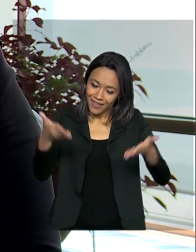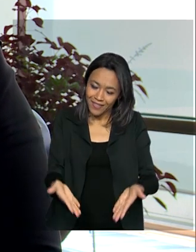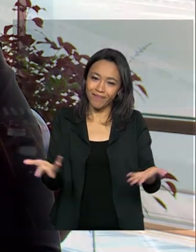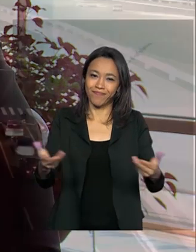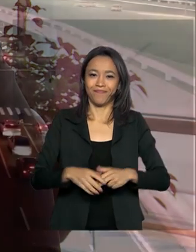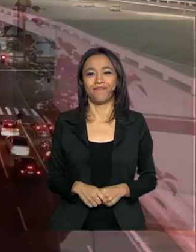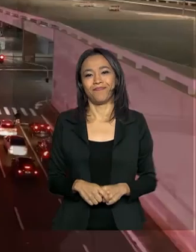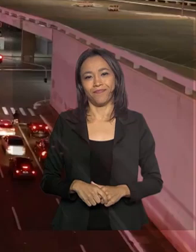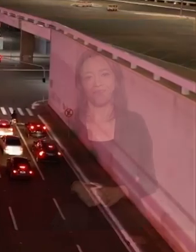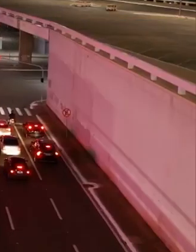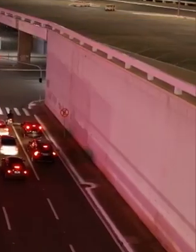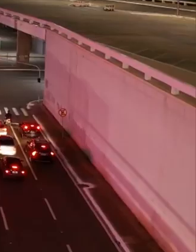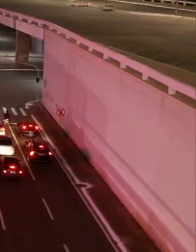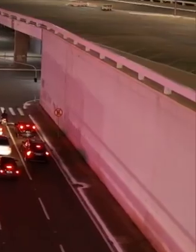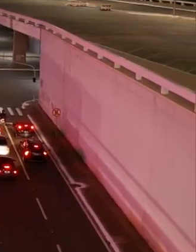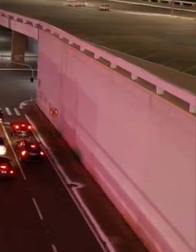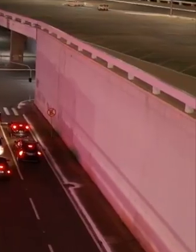aqui na tv brasil